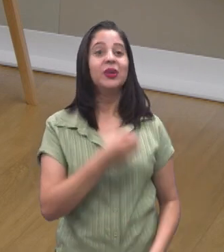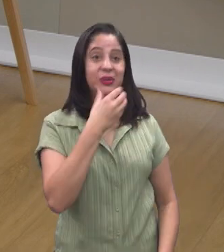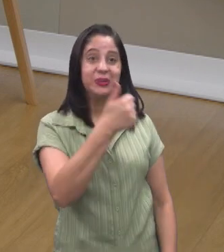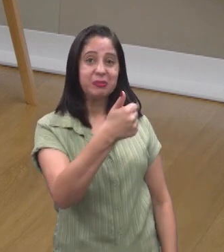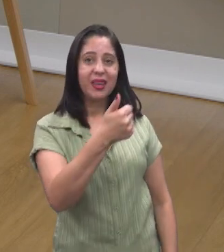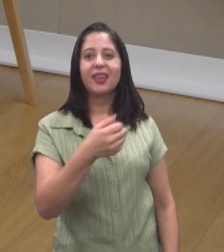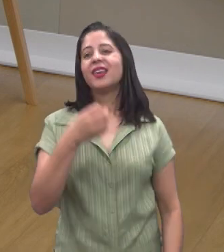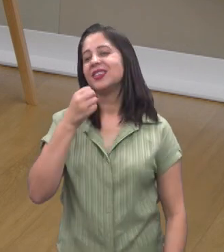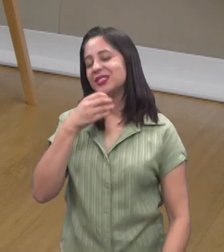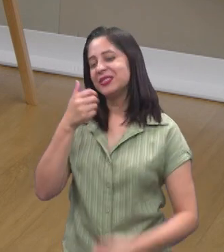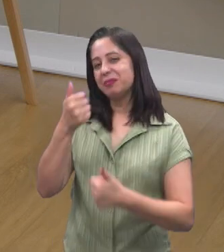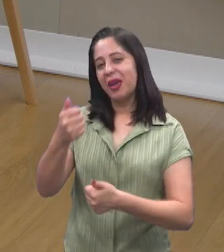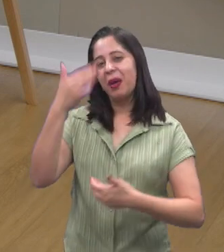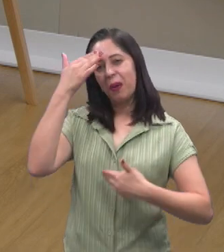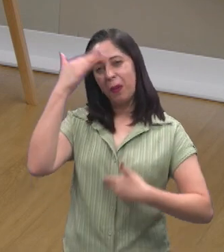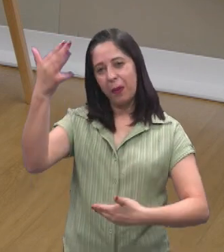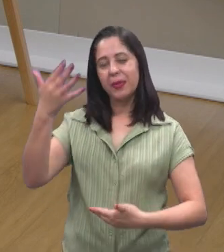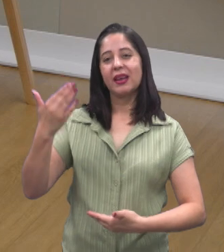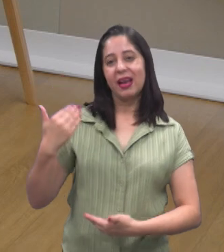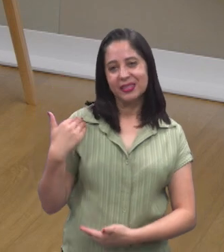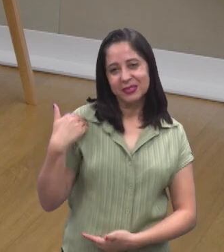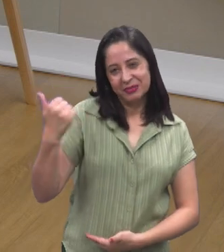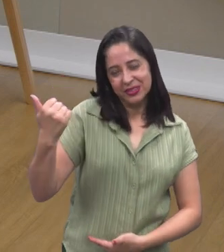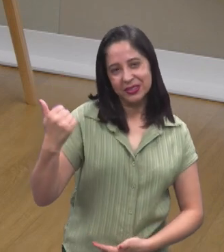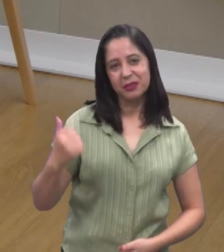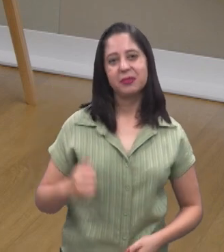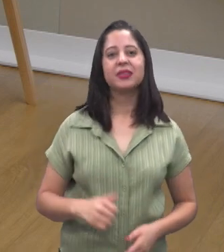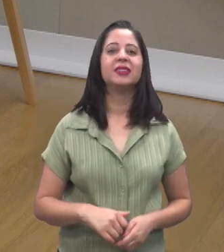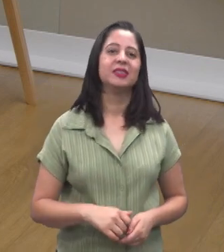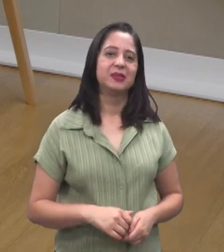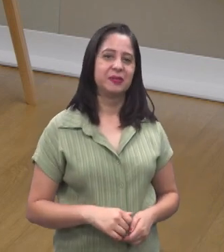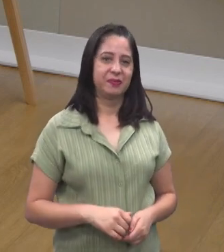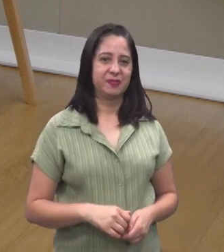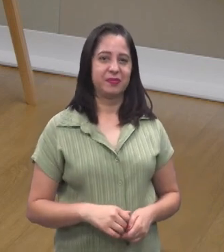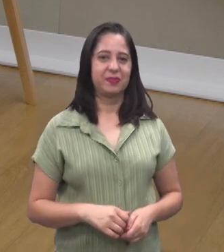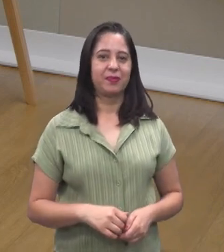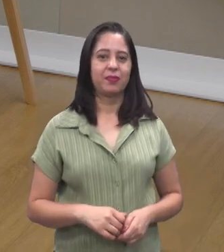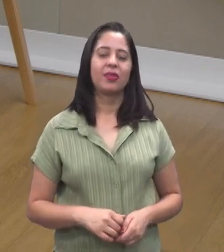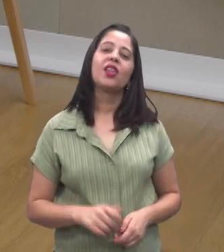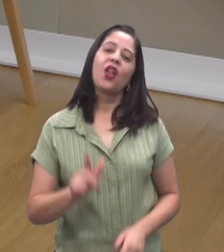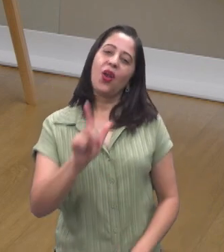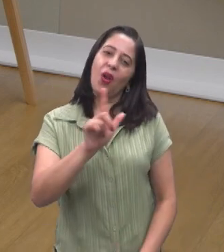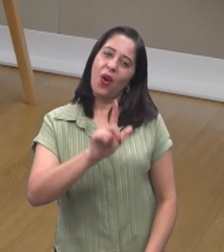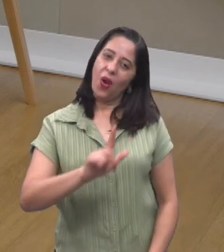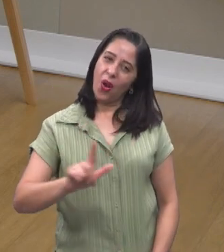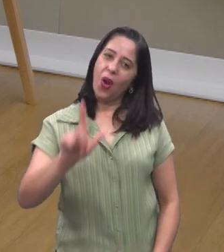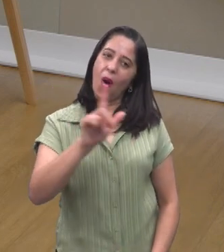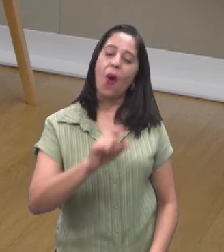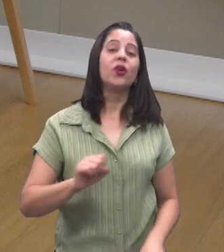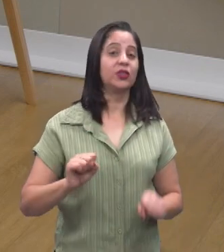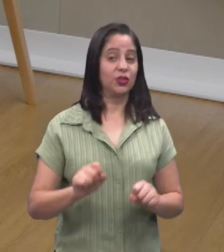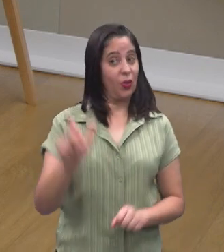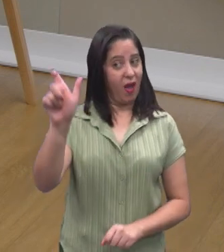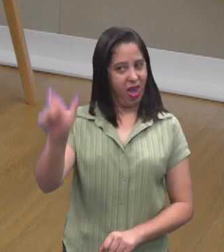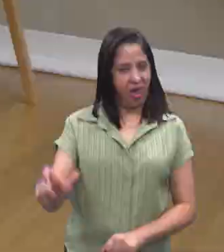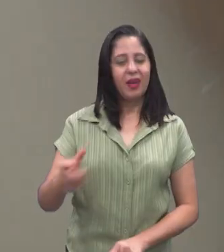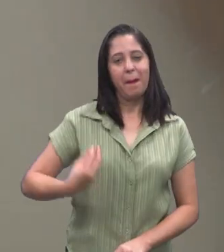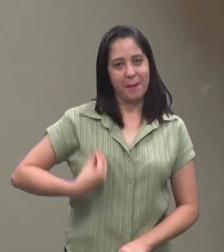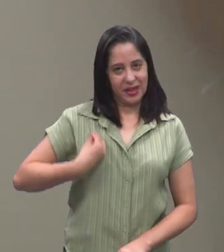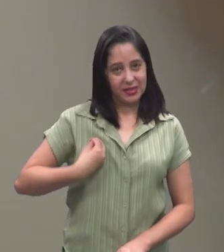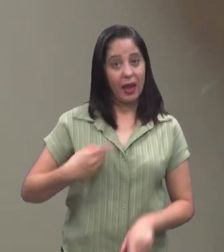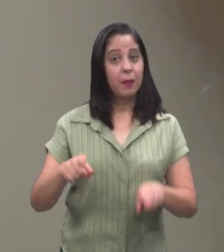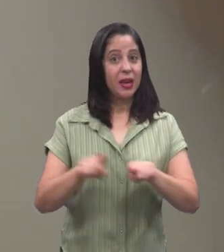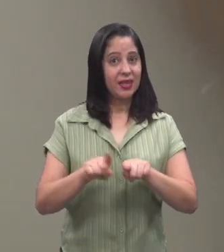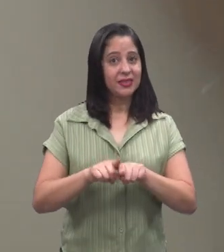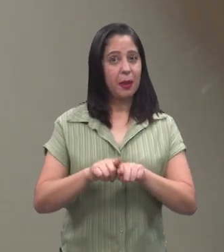bem? Antes de mais nada, muito obrigado pelo convite. Nós que agradecemos. E é claro, né, gente, além da participação do doutor André, eu